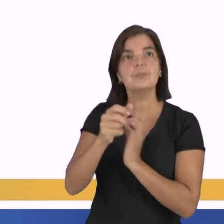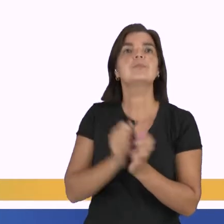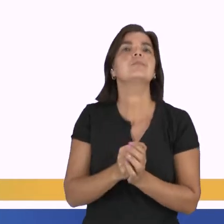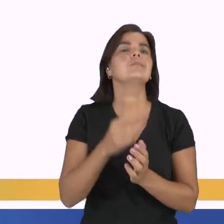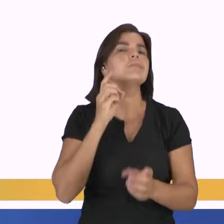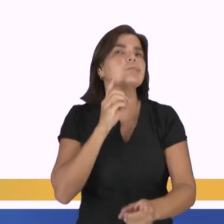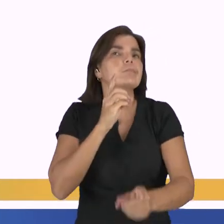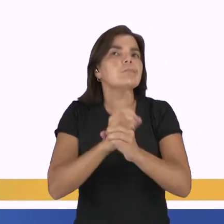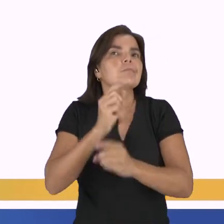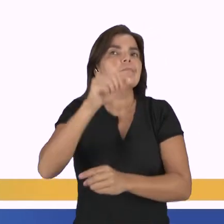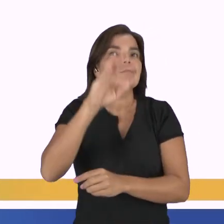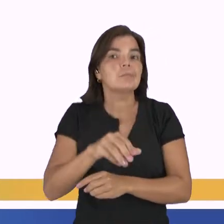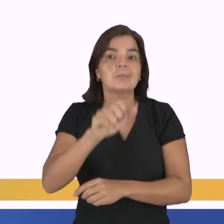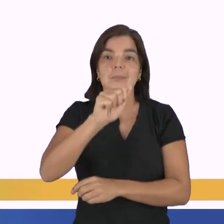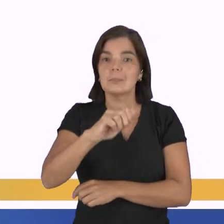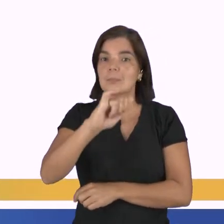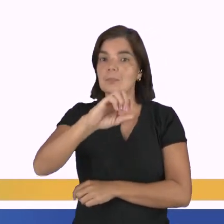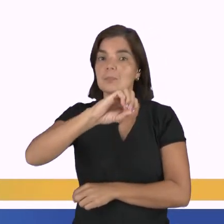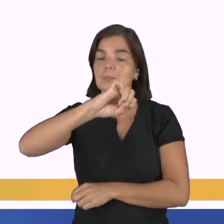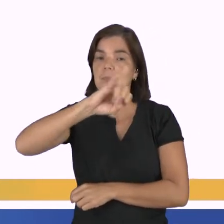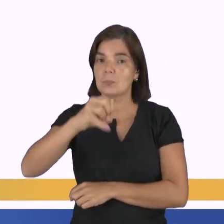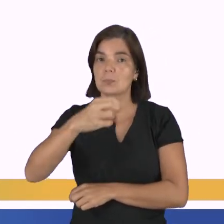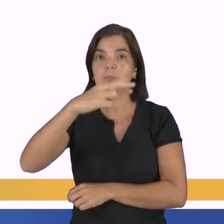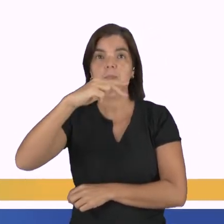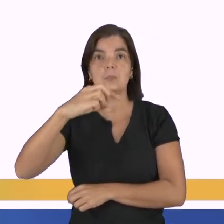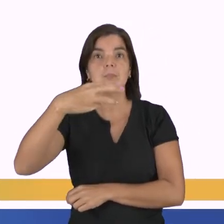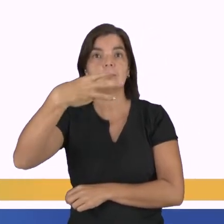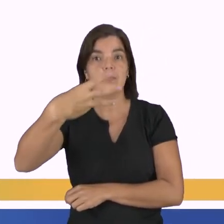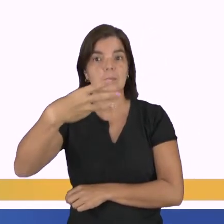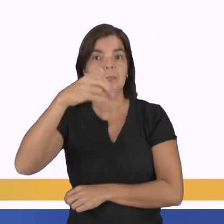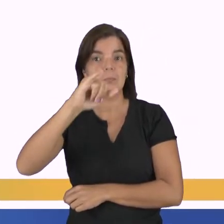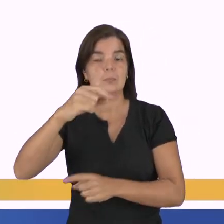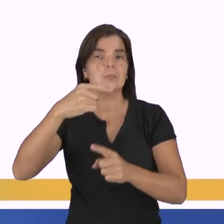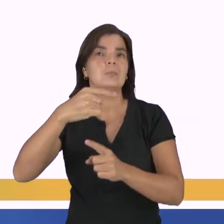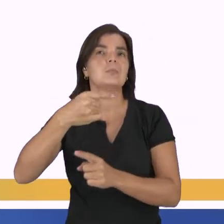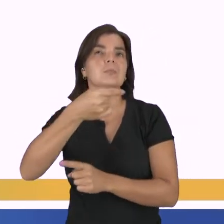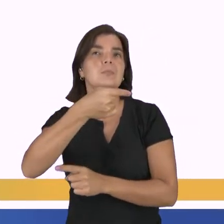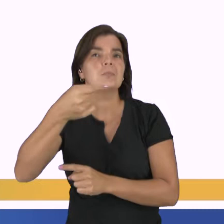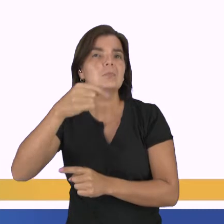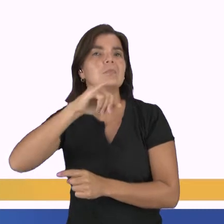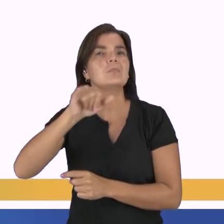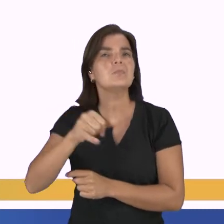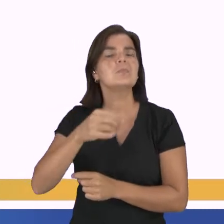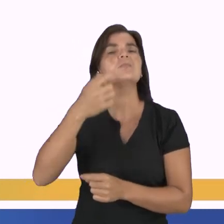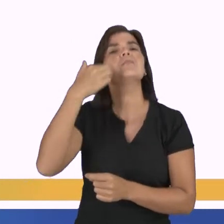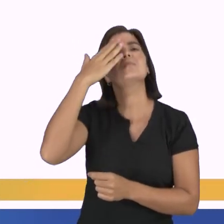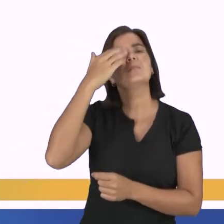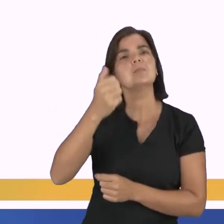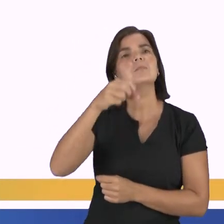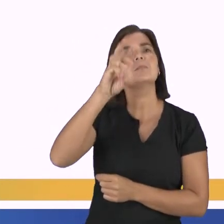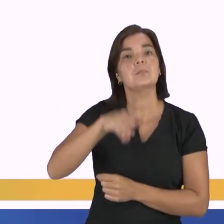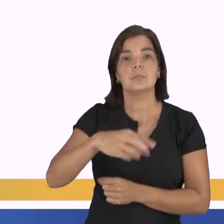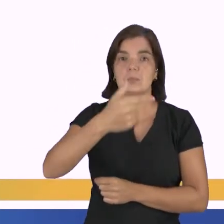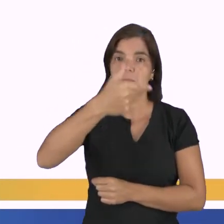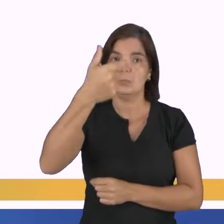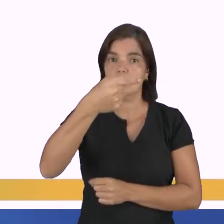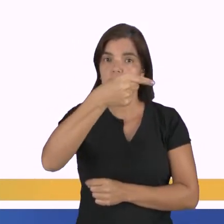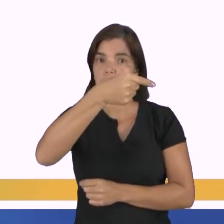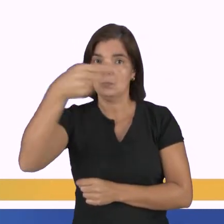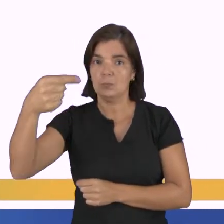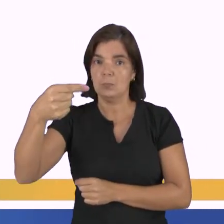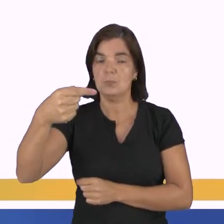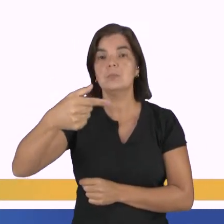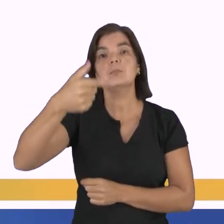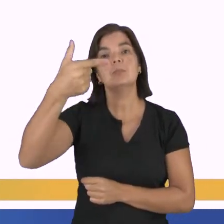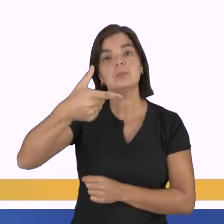eu quero encontrar quem aí J = 13 - J certo mas o que que tá pedindo aqui eu quero Justamente que entrar na segunda linha